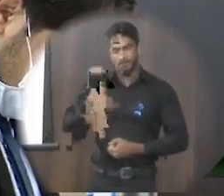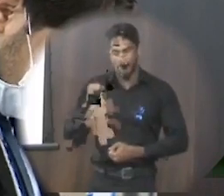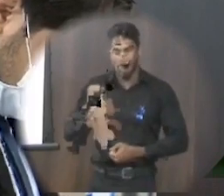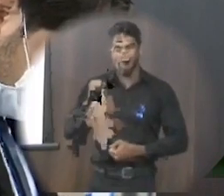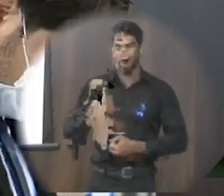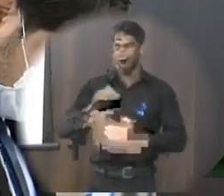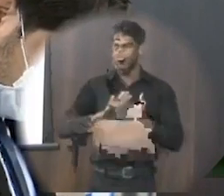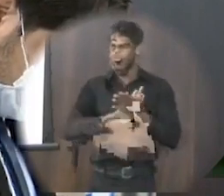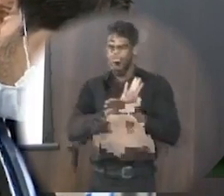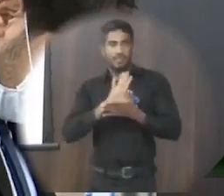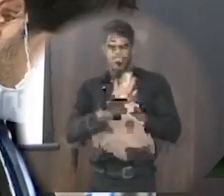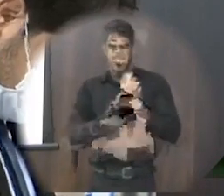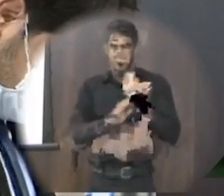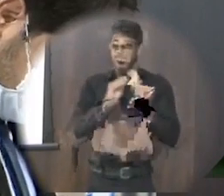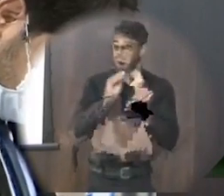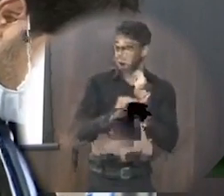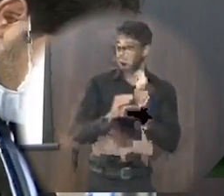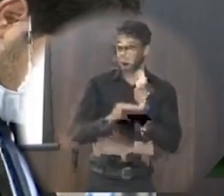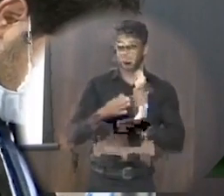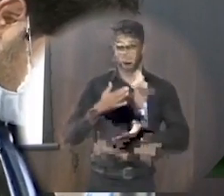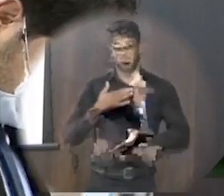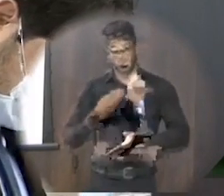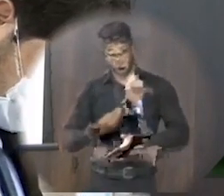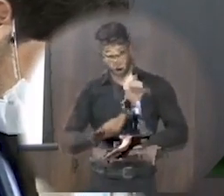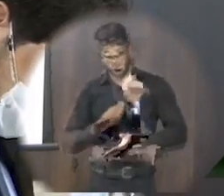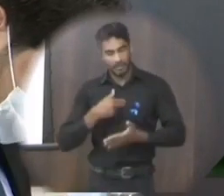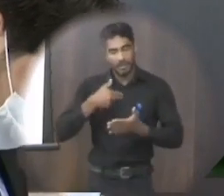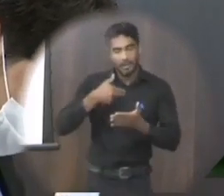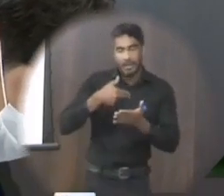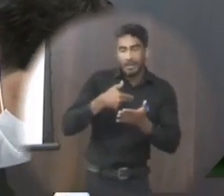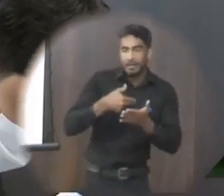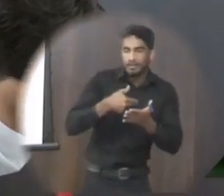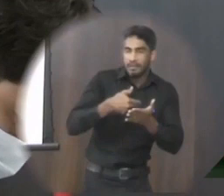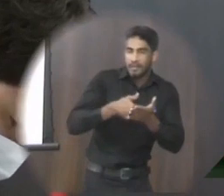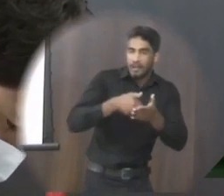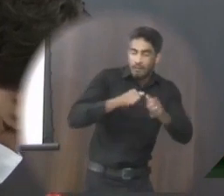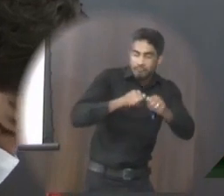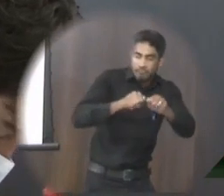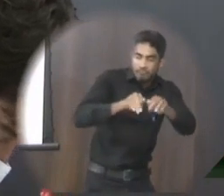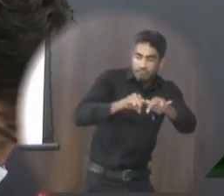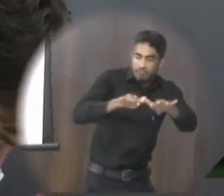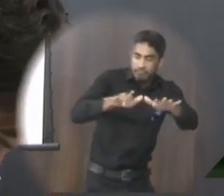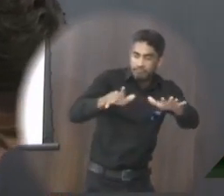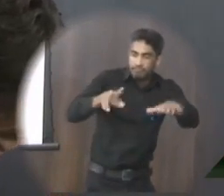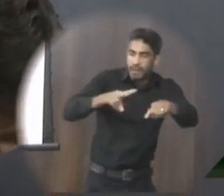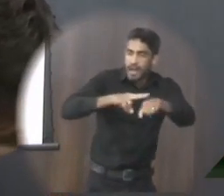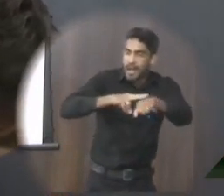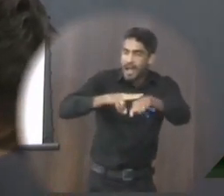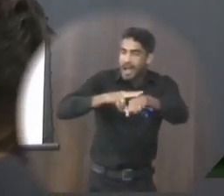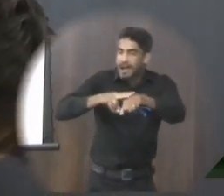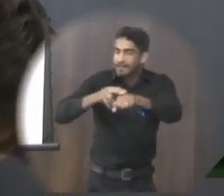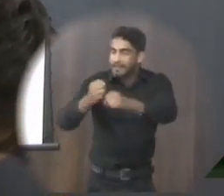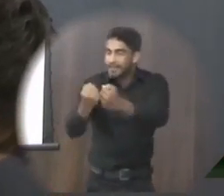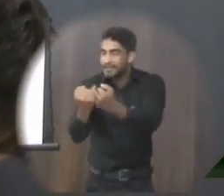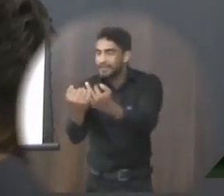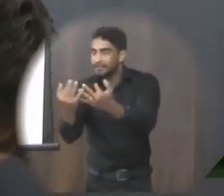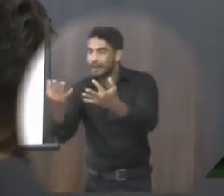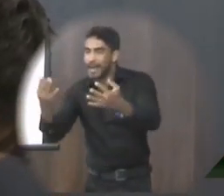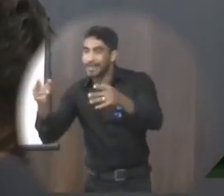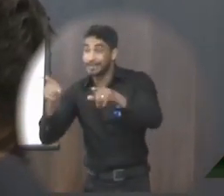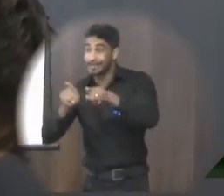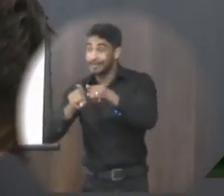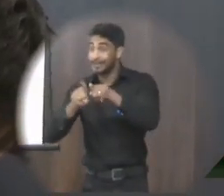faltará. Deitar-me faz em verdes pastos, guia-me mansamente a águas